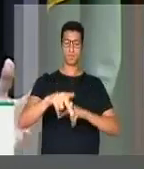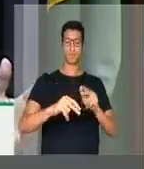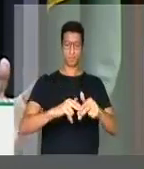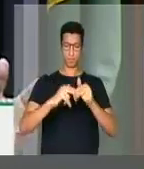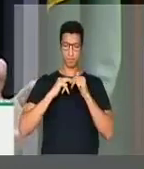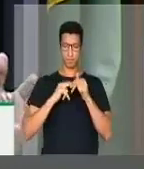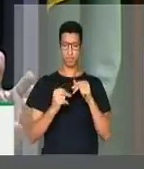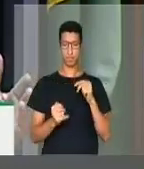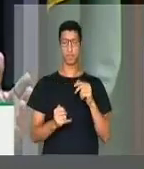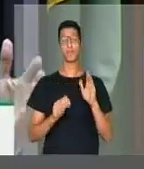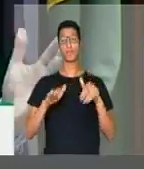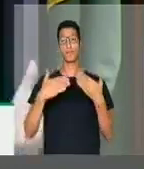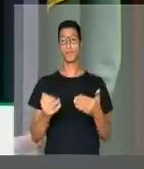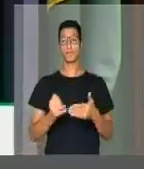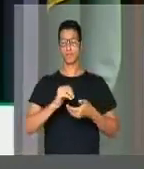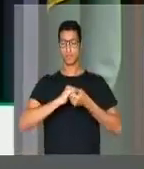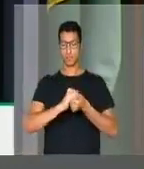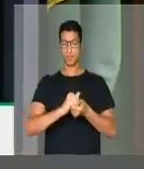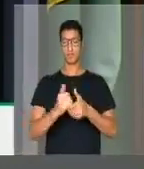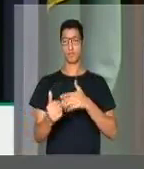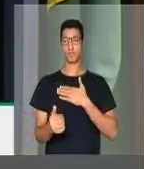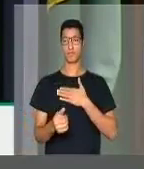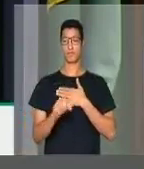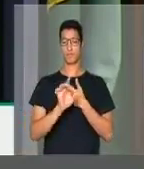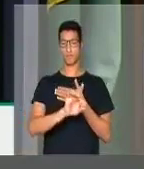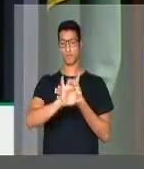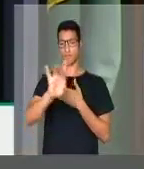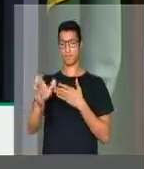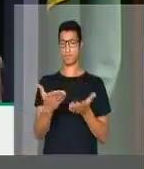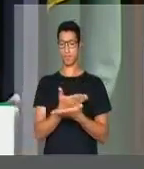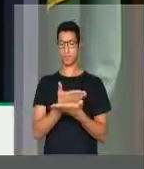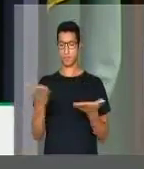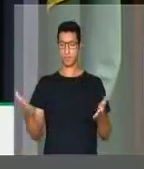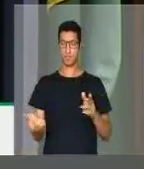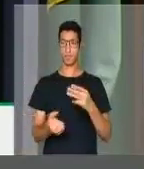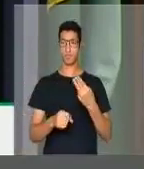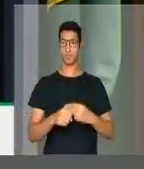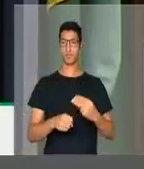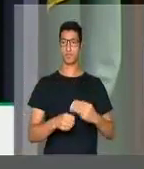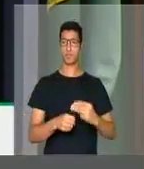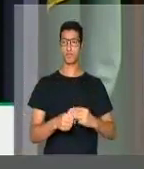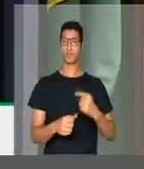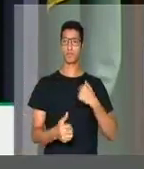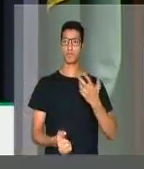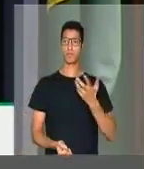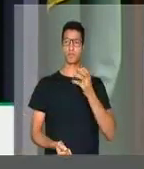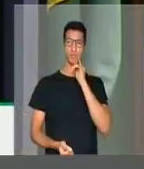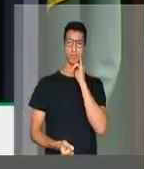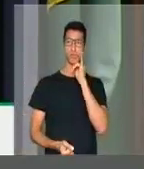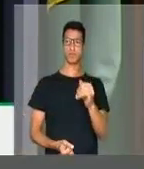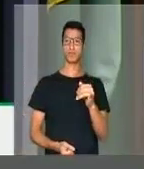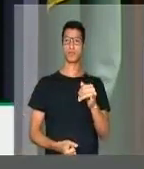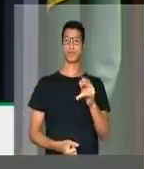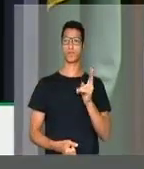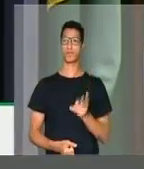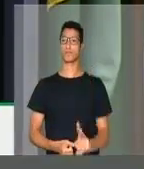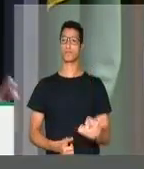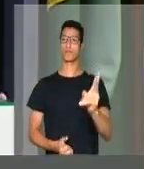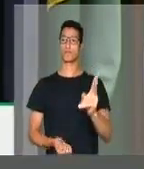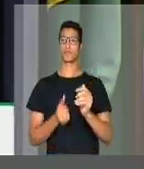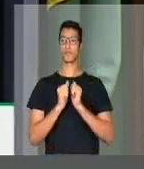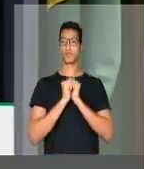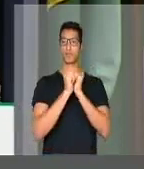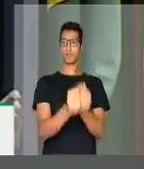portanto ao congratular me com cada um desses municípios eu quero dizer que continuaremos